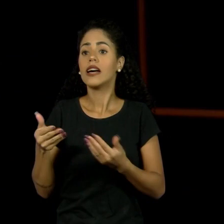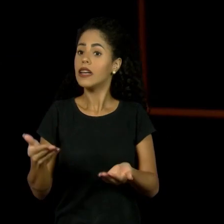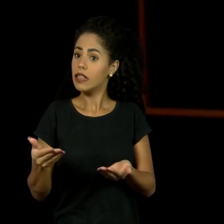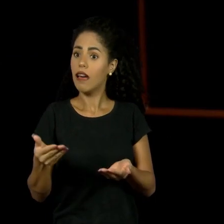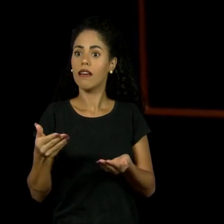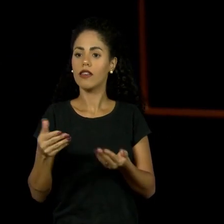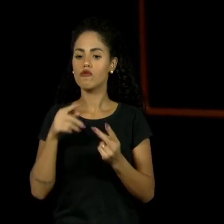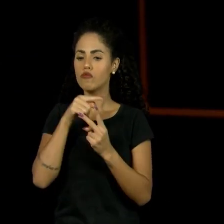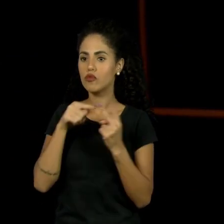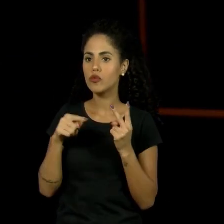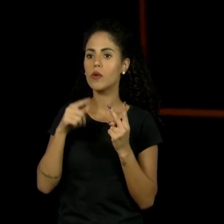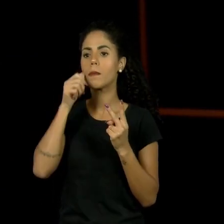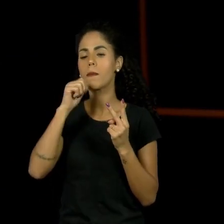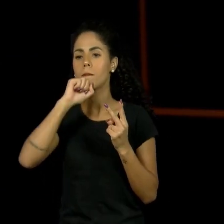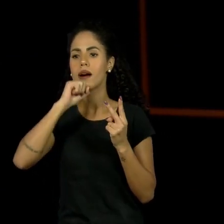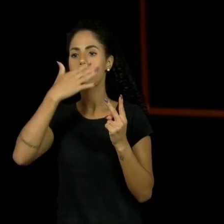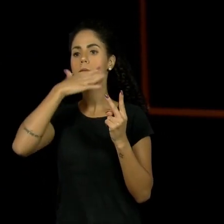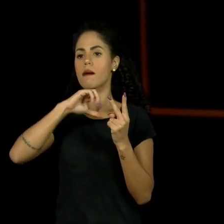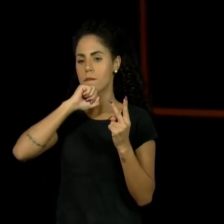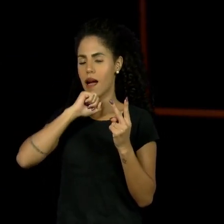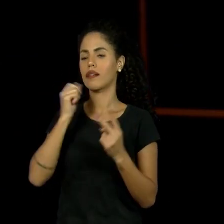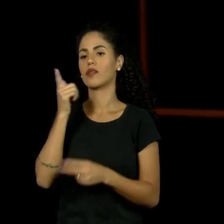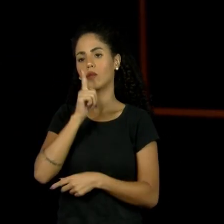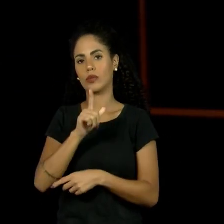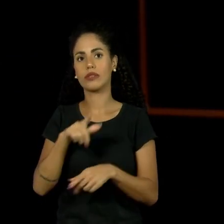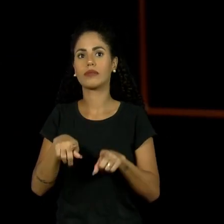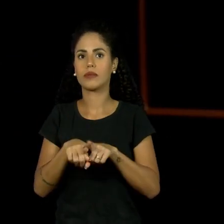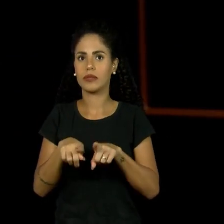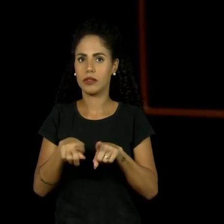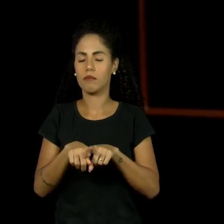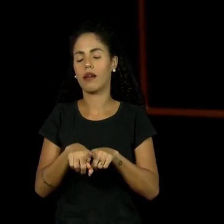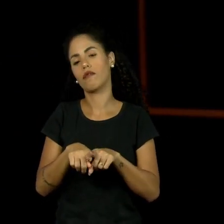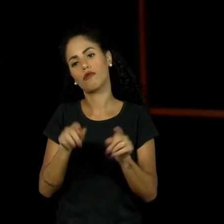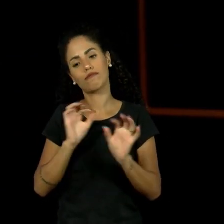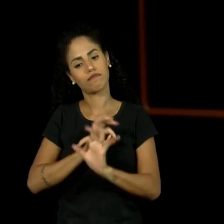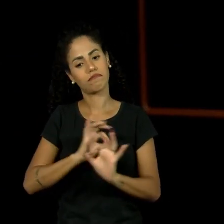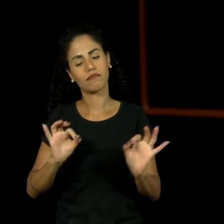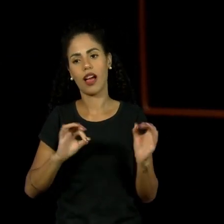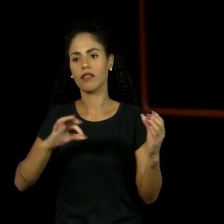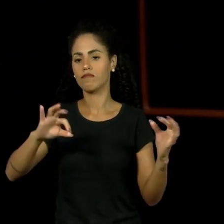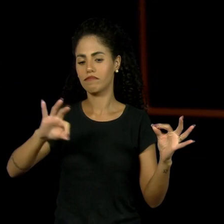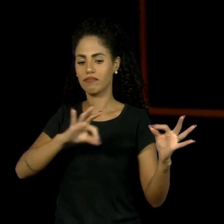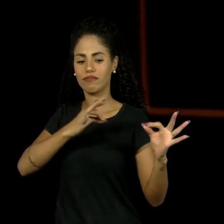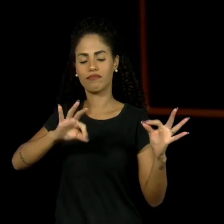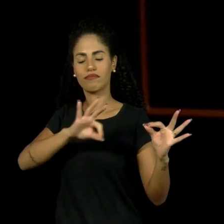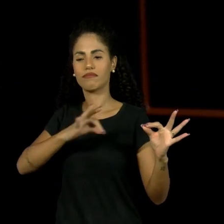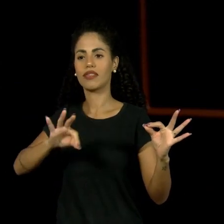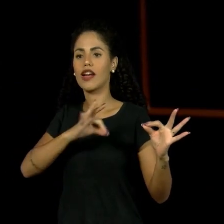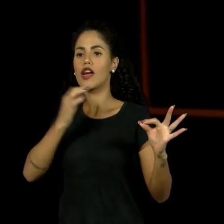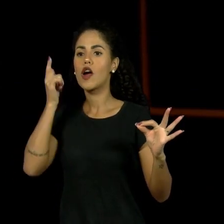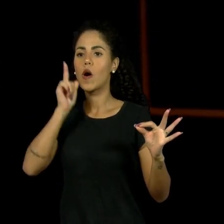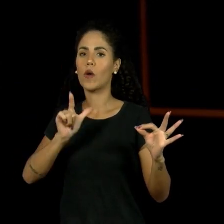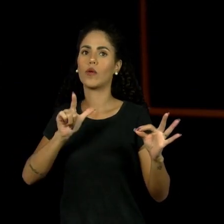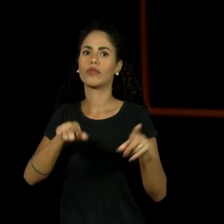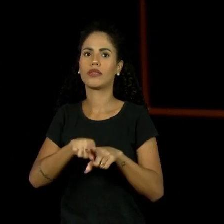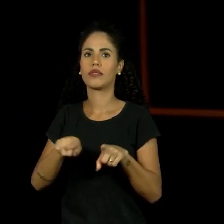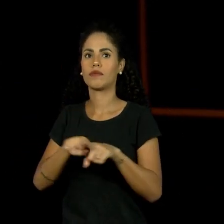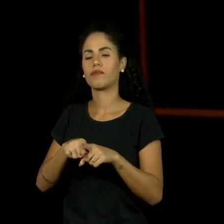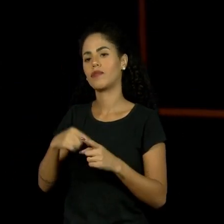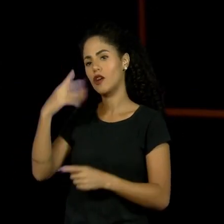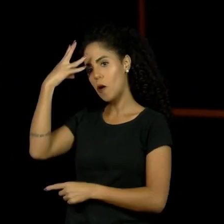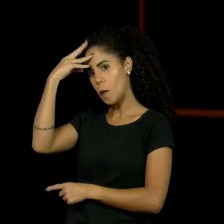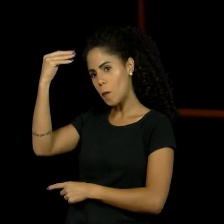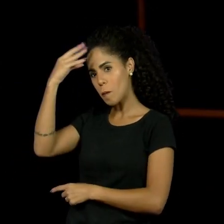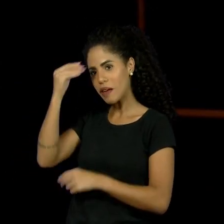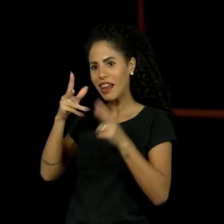Odair fizeram pelo violão brasileiro, o violão clássico, o que o Pelé fez pelo